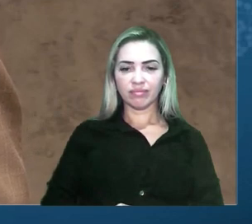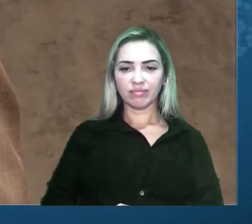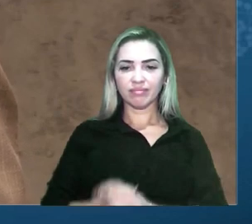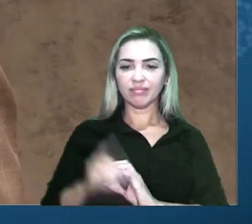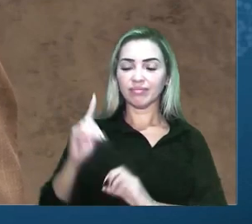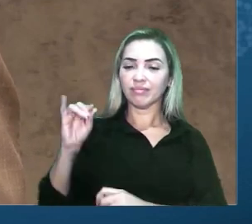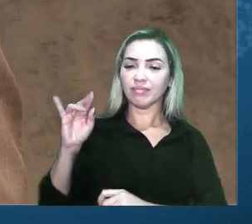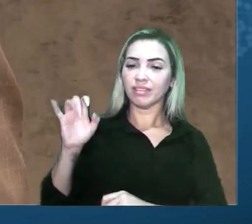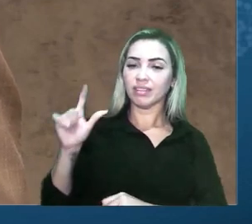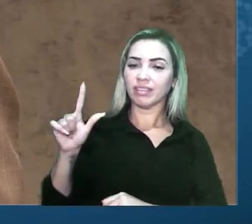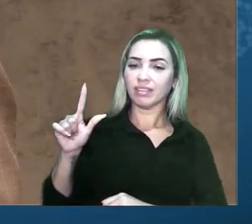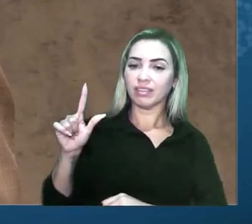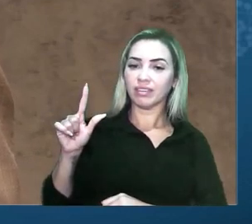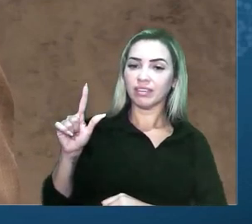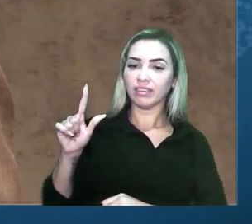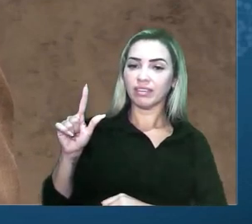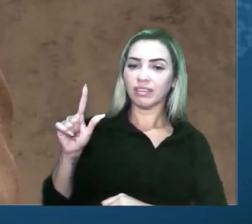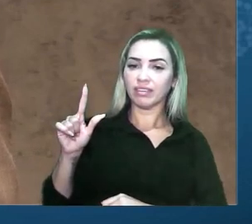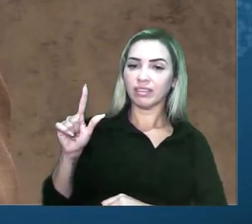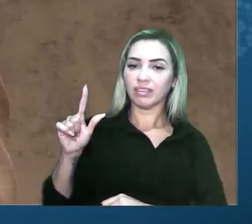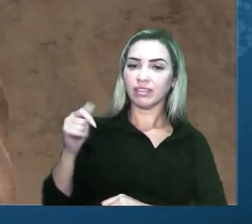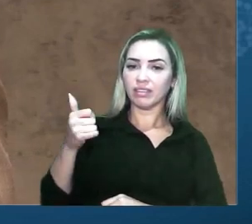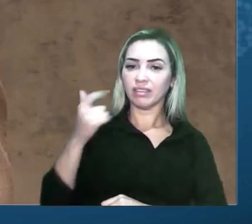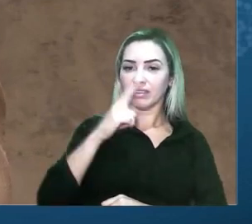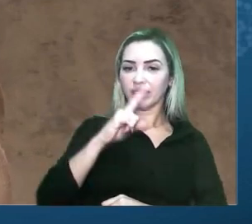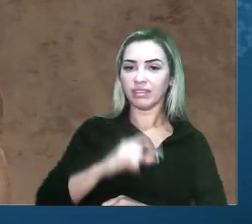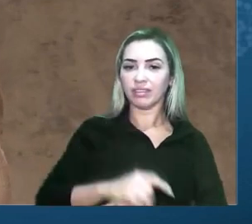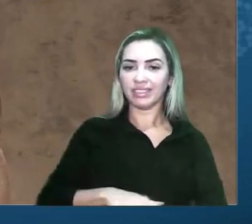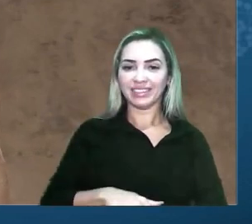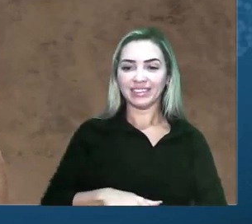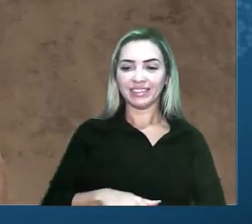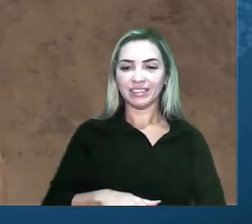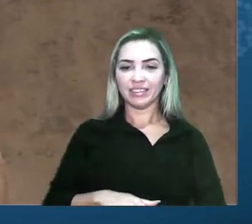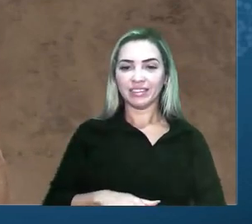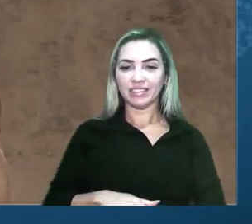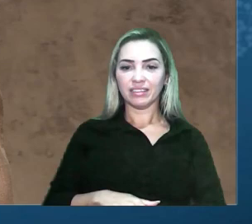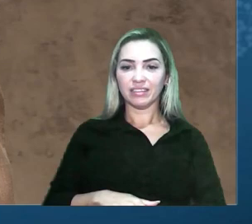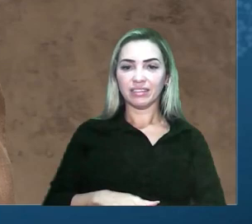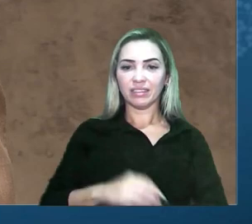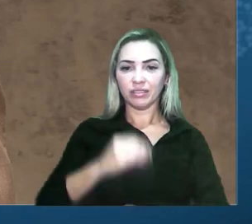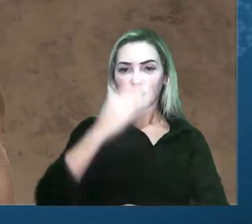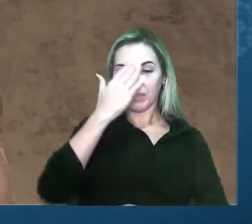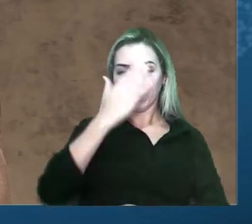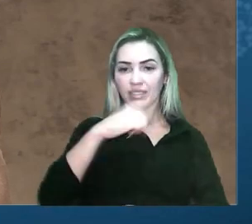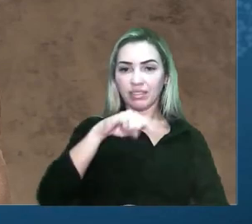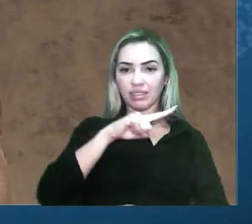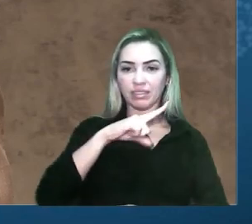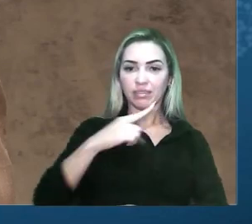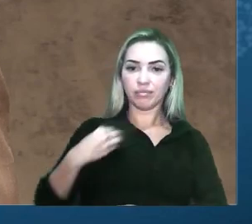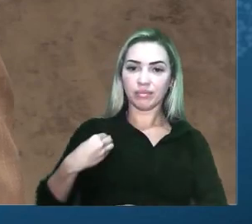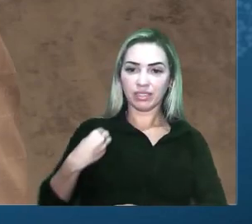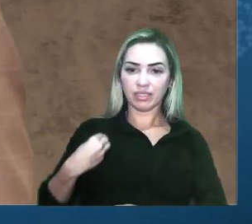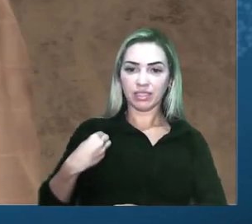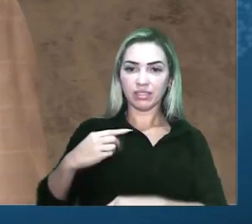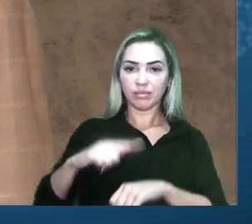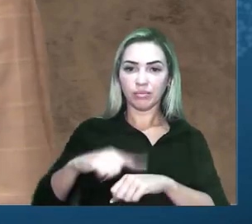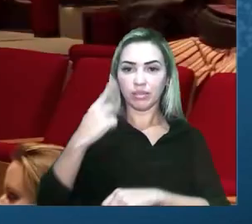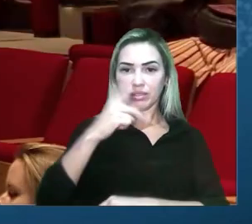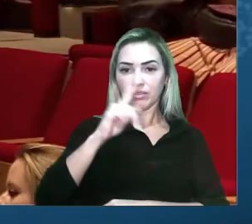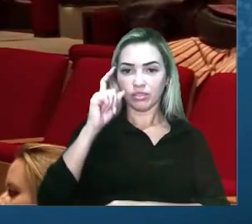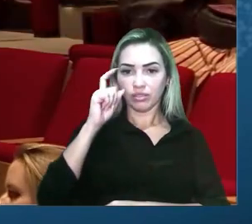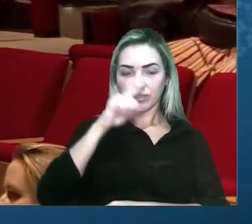nosso sentimento ao povo gaúcho, tá? E obrigado por estar presente nesse momento difícil.